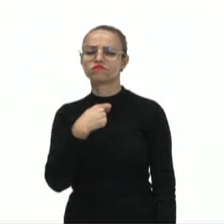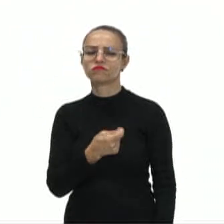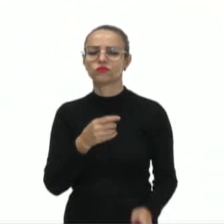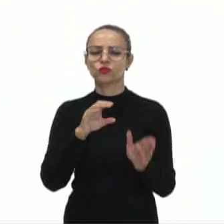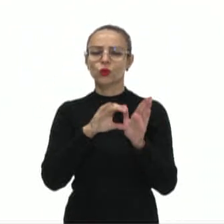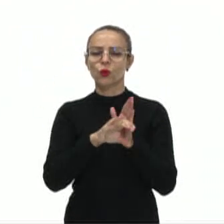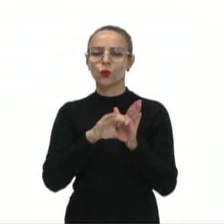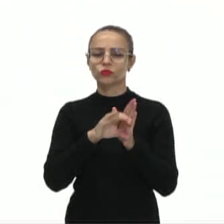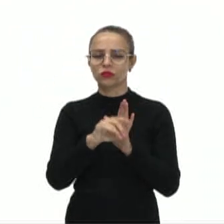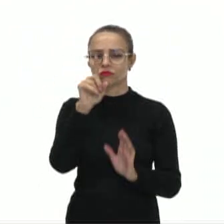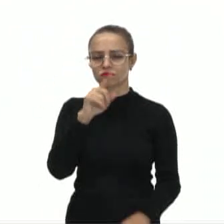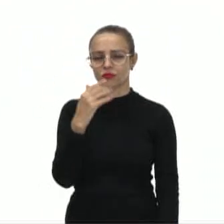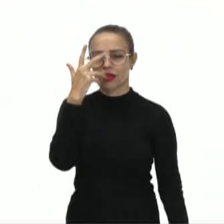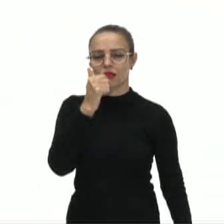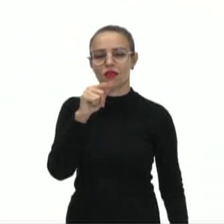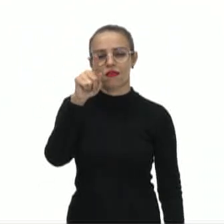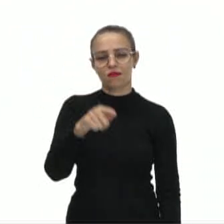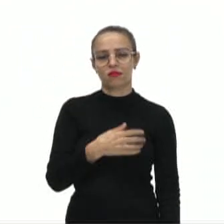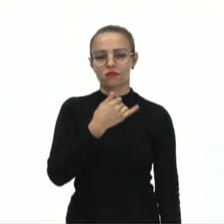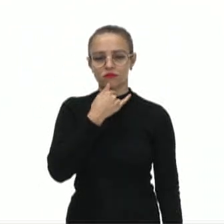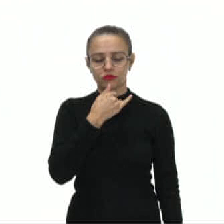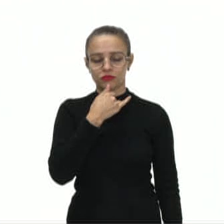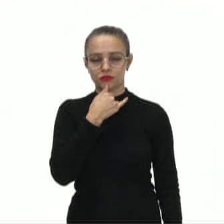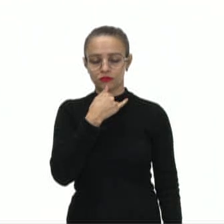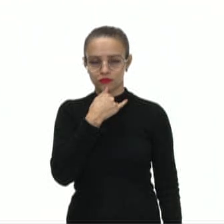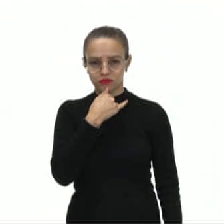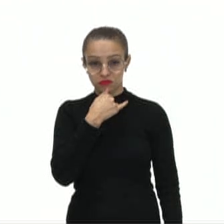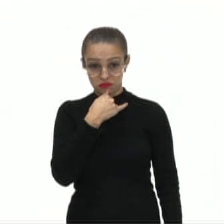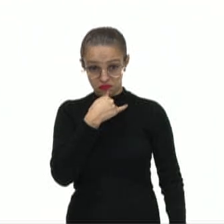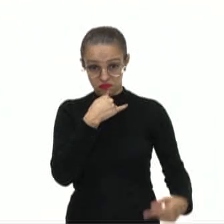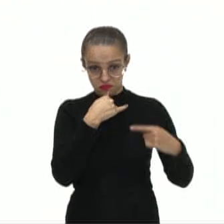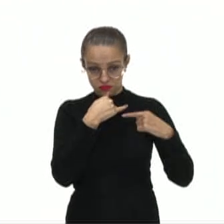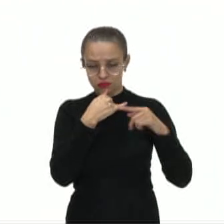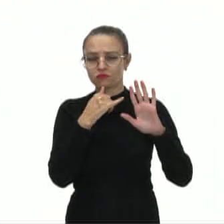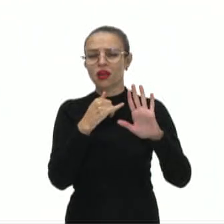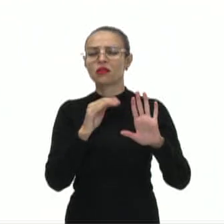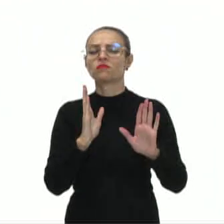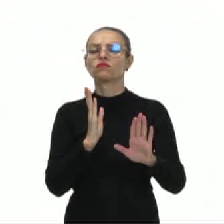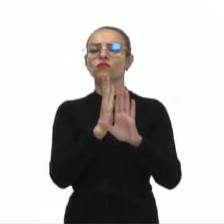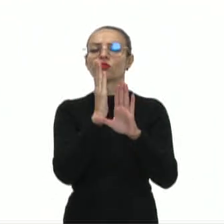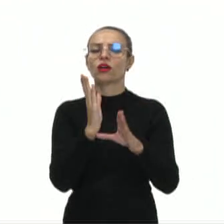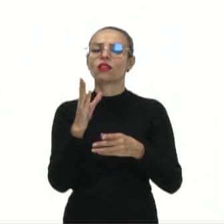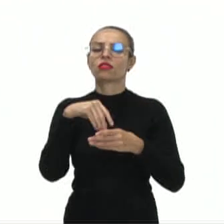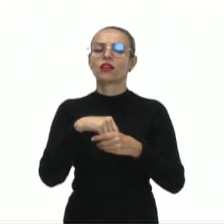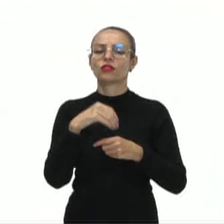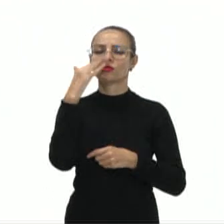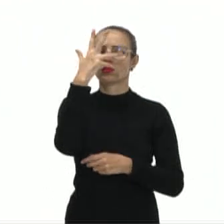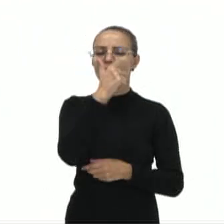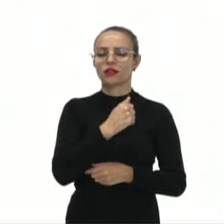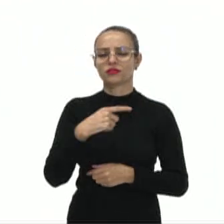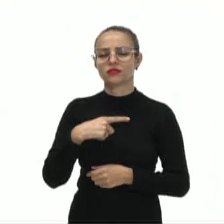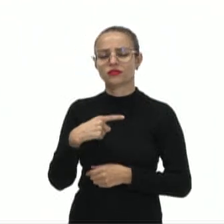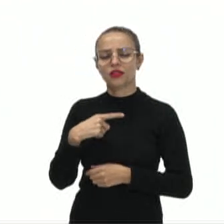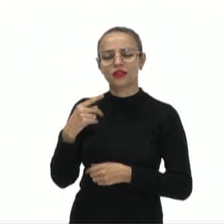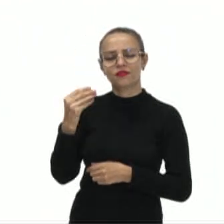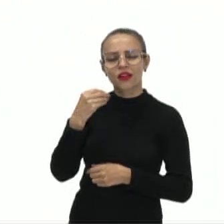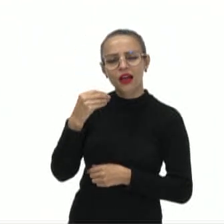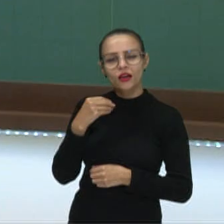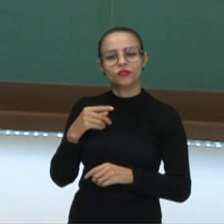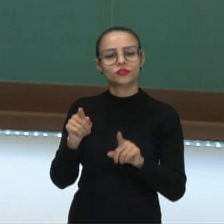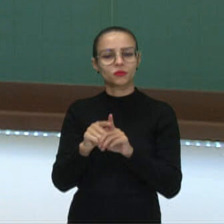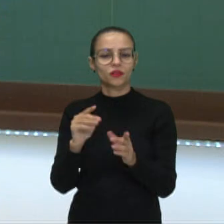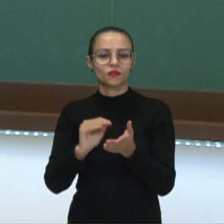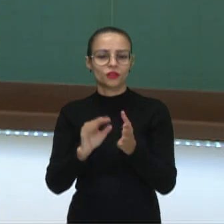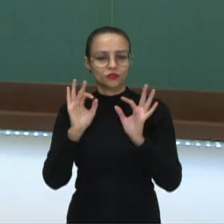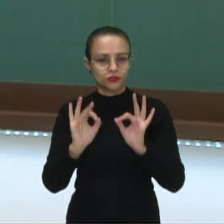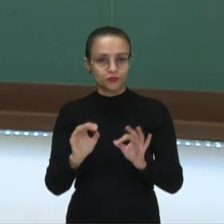beleza triste. Não é triste em si, mas pelo que há nela de fragilidade e incerteza. Já nota o quê?